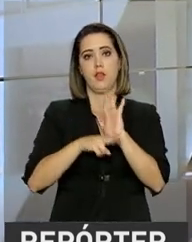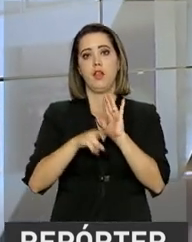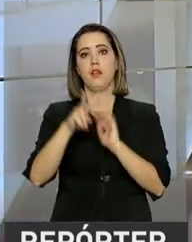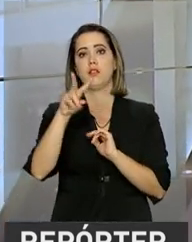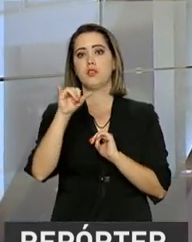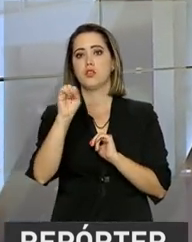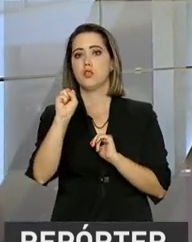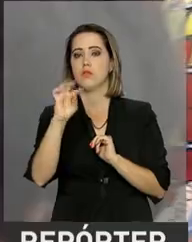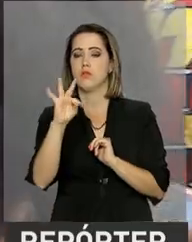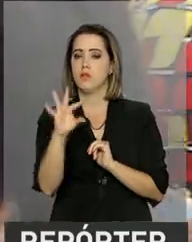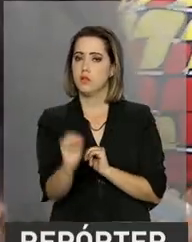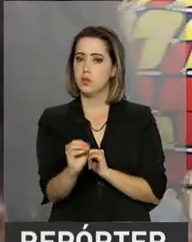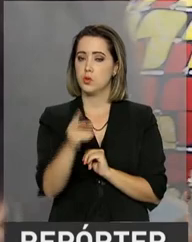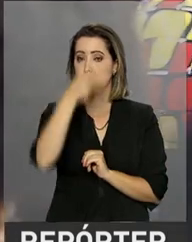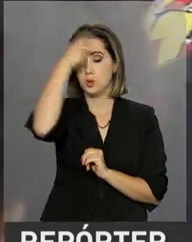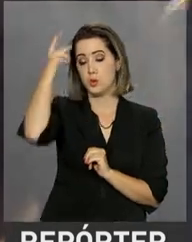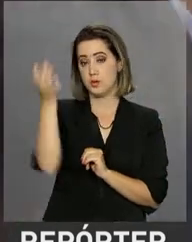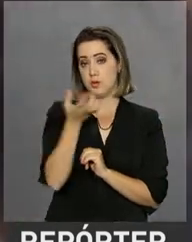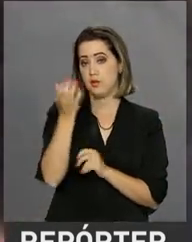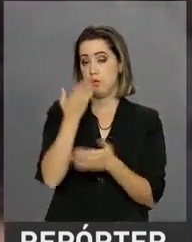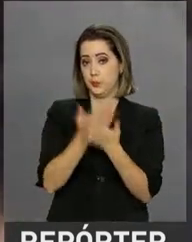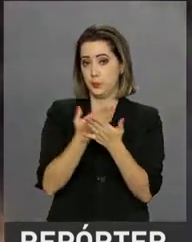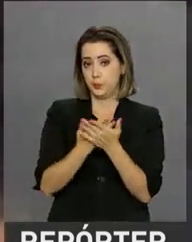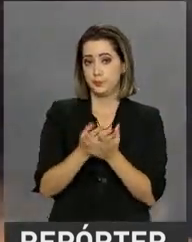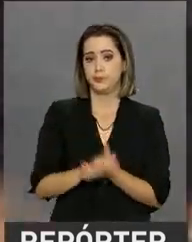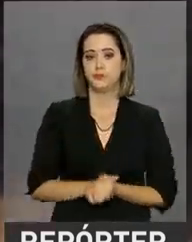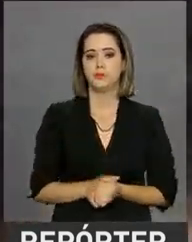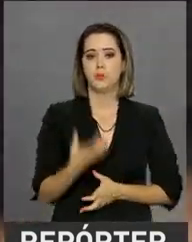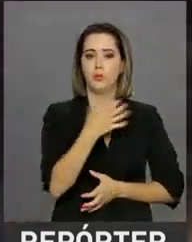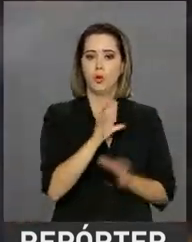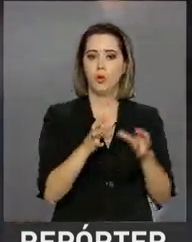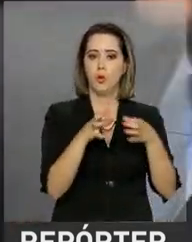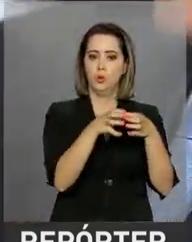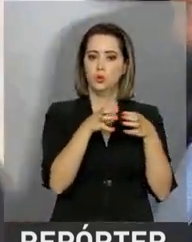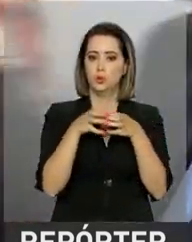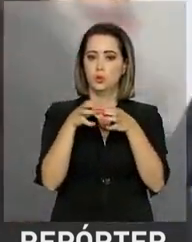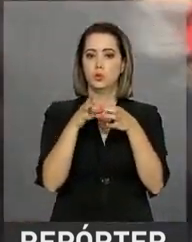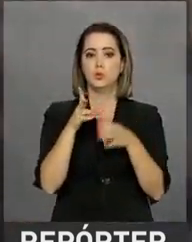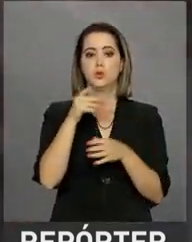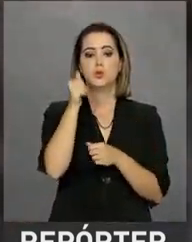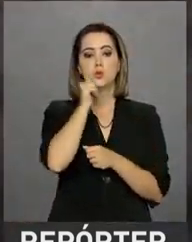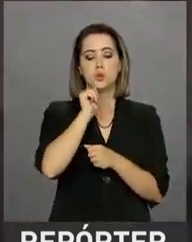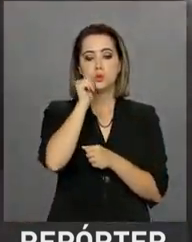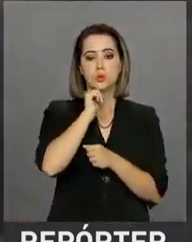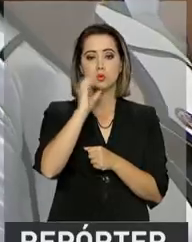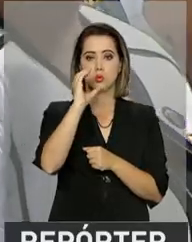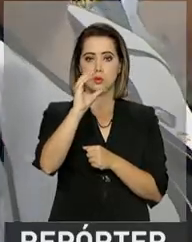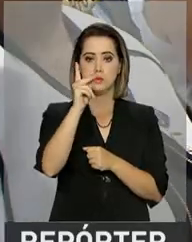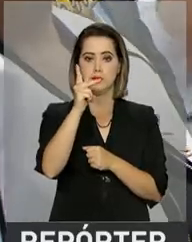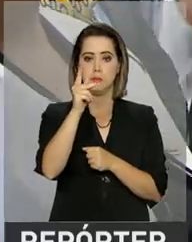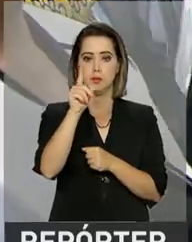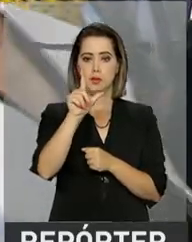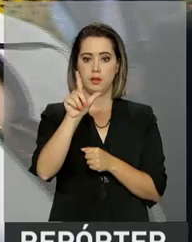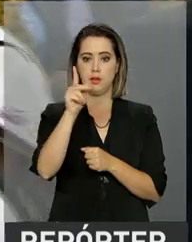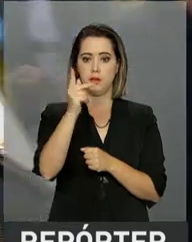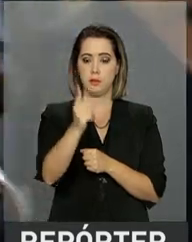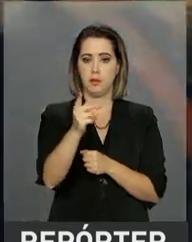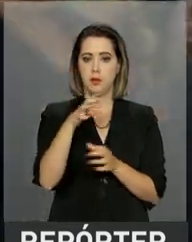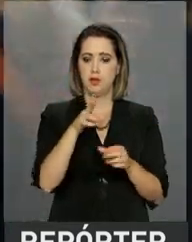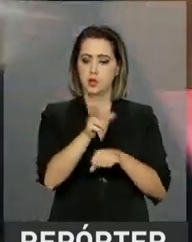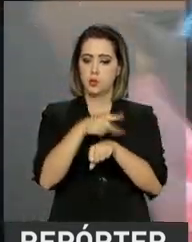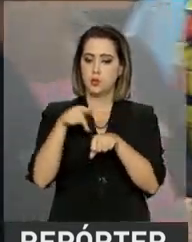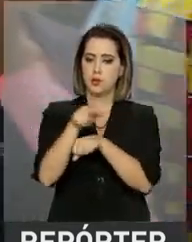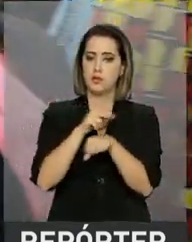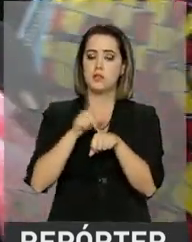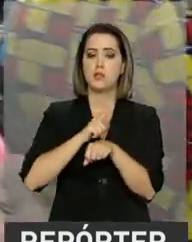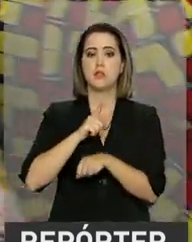para estudantes. As parlamentares da rede de mulheres da CPLP, a comunidade de países de